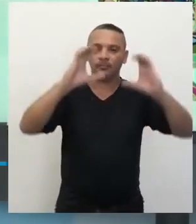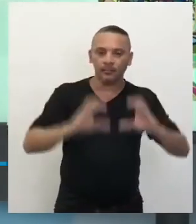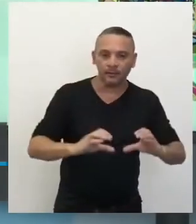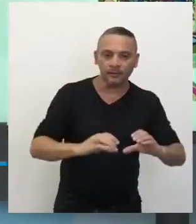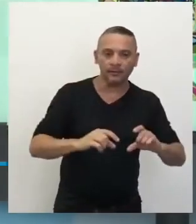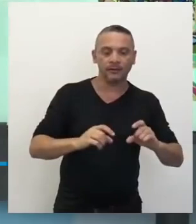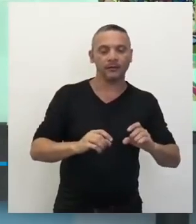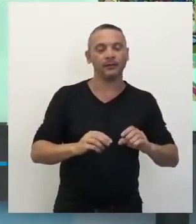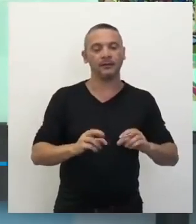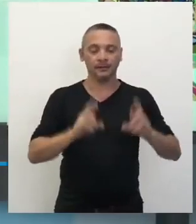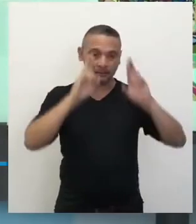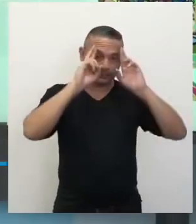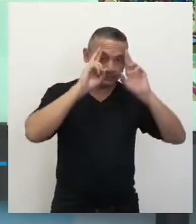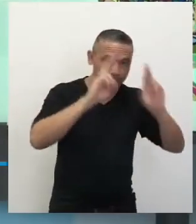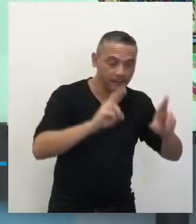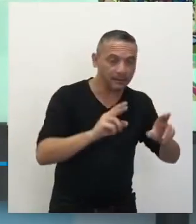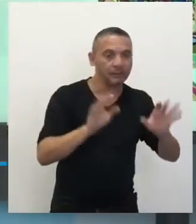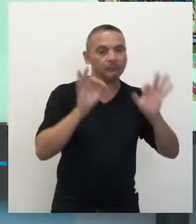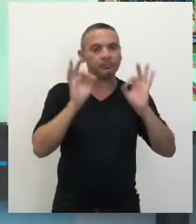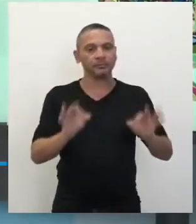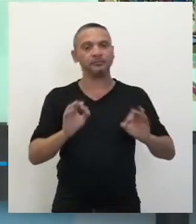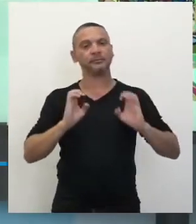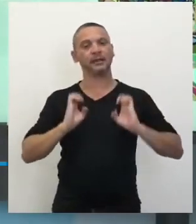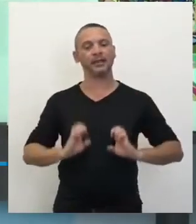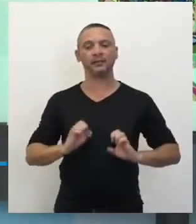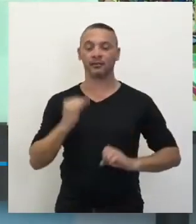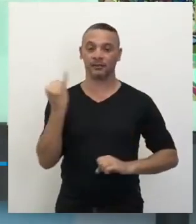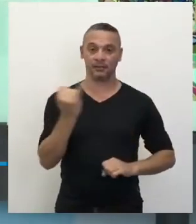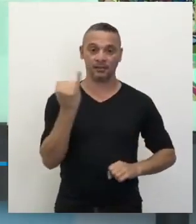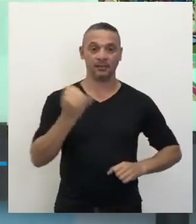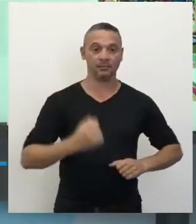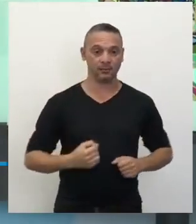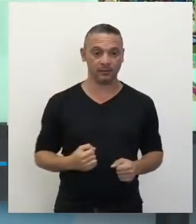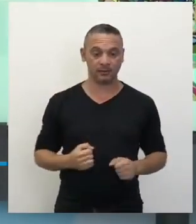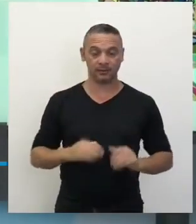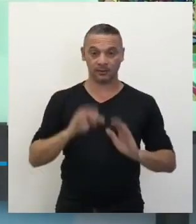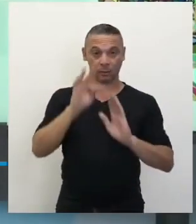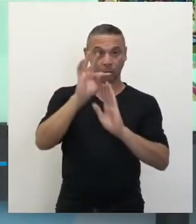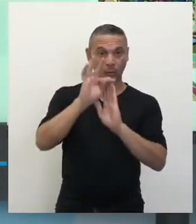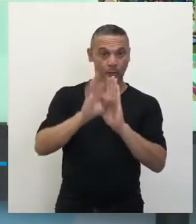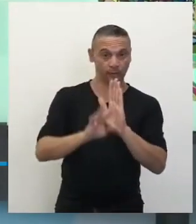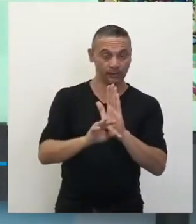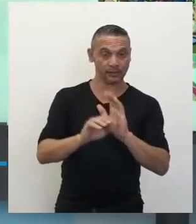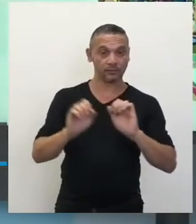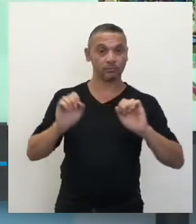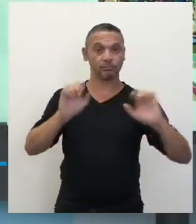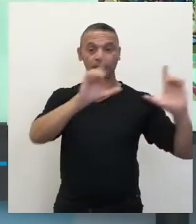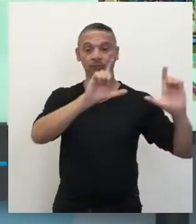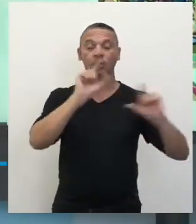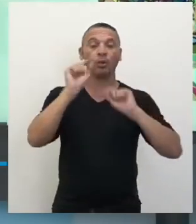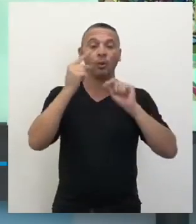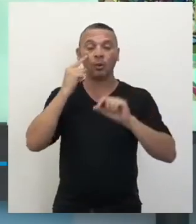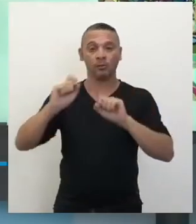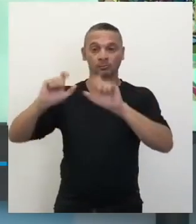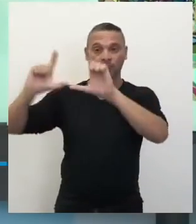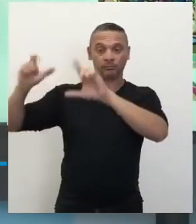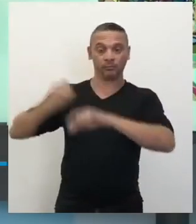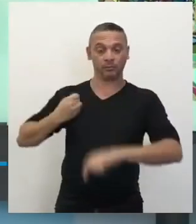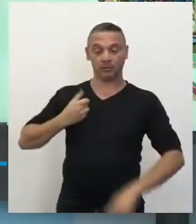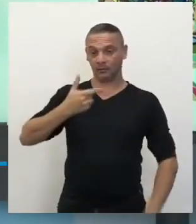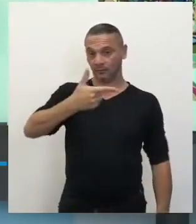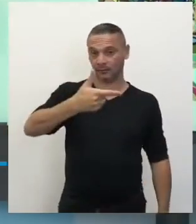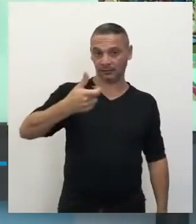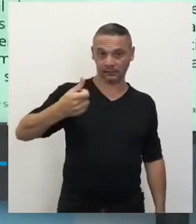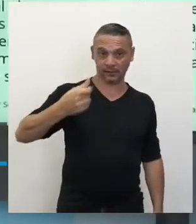civil, moral, ética, vale a pena também, tudo bem? Então, o texto de hoje é que vocês irão fazer a produção da página 26,